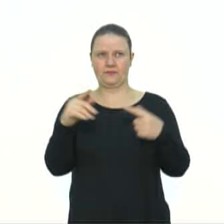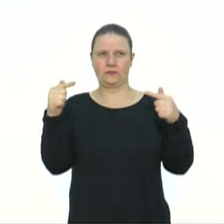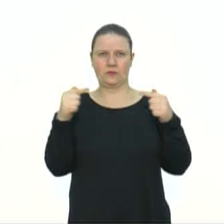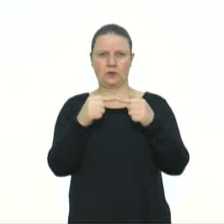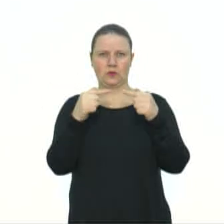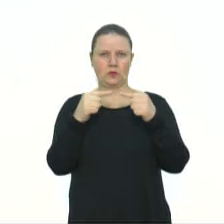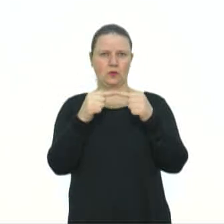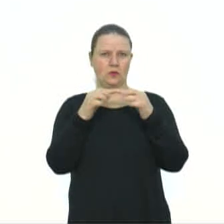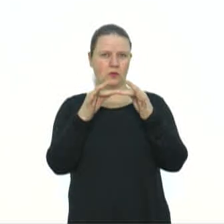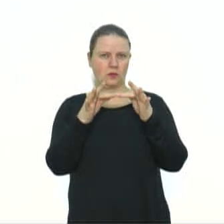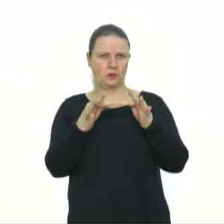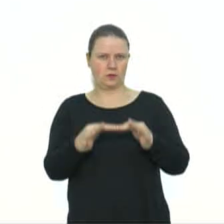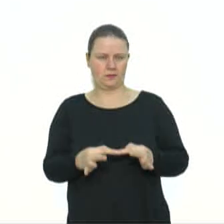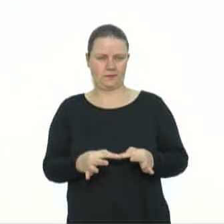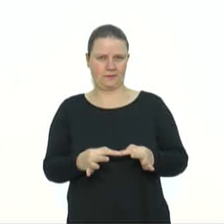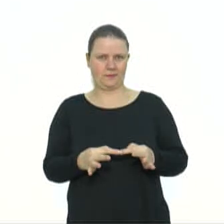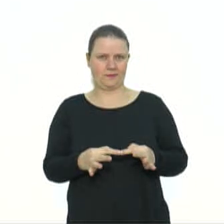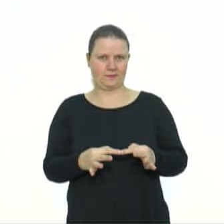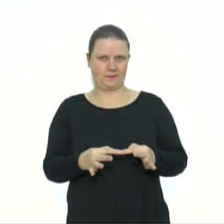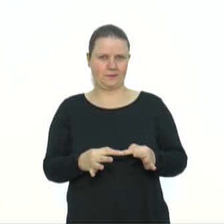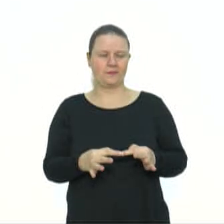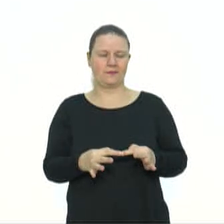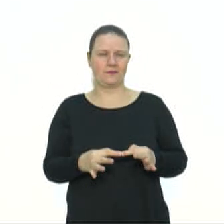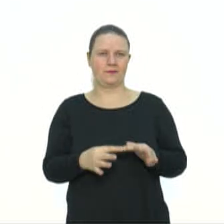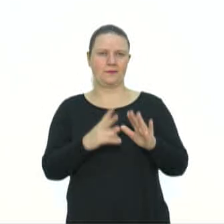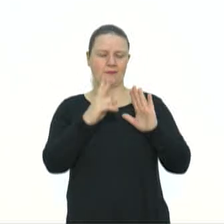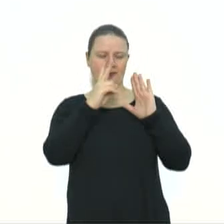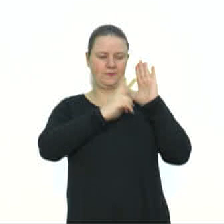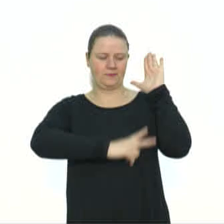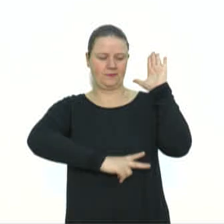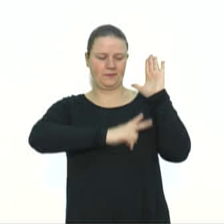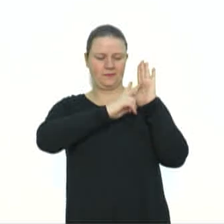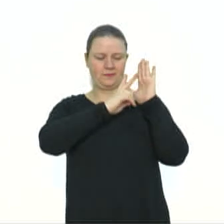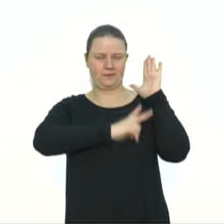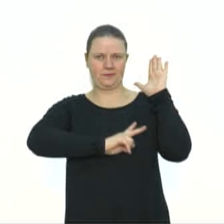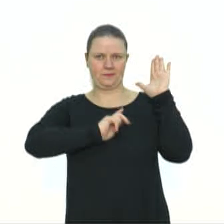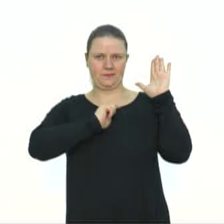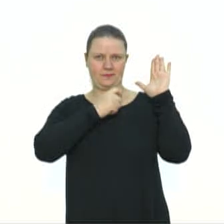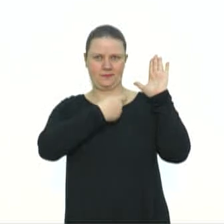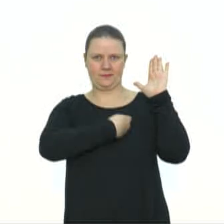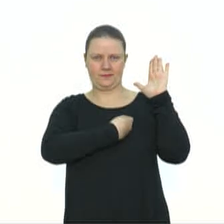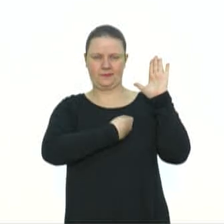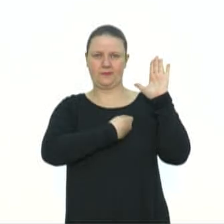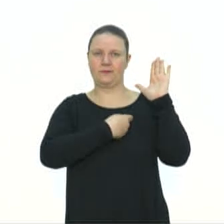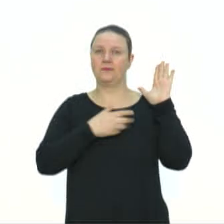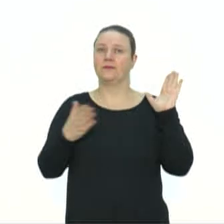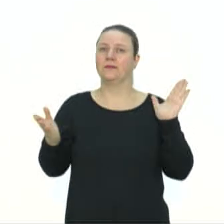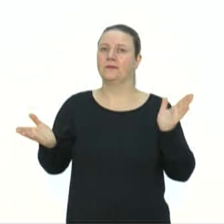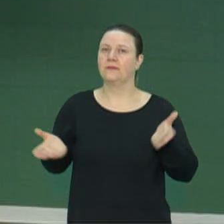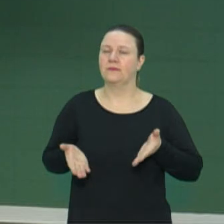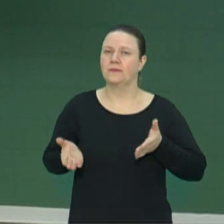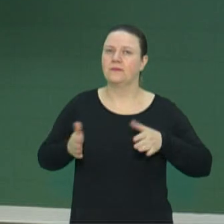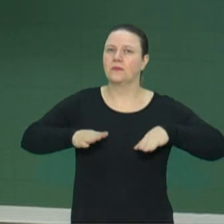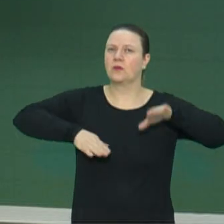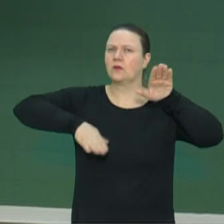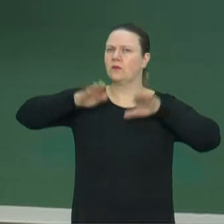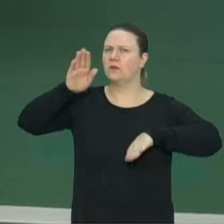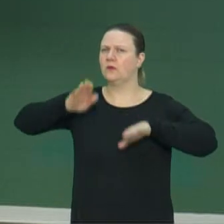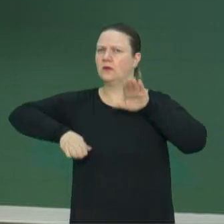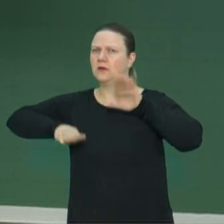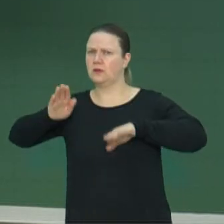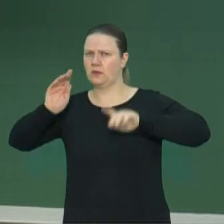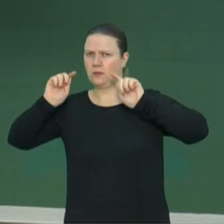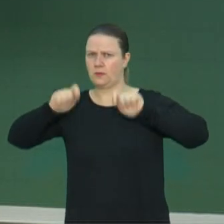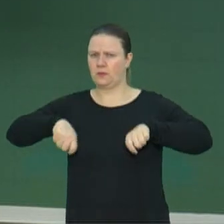que os demonstrativos são palavras variáveis em gênero, ou seja, elas variam o gênero, ela pode